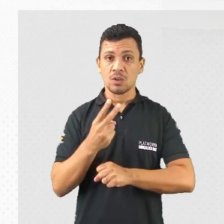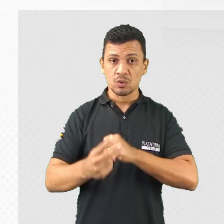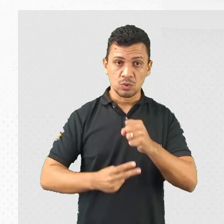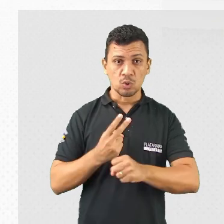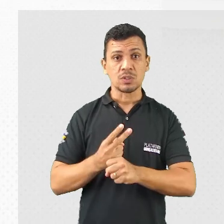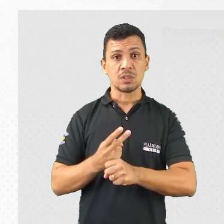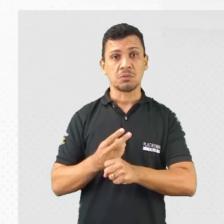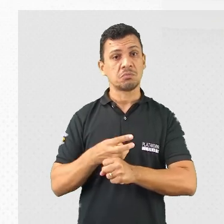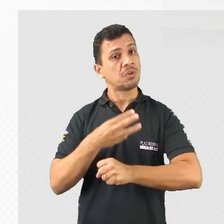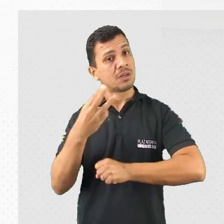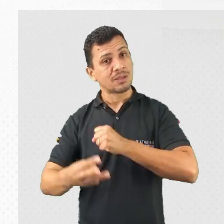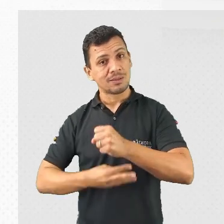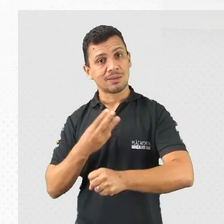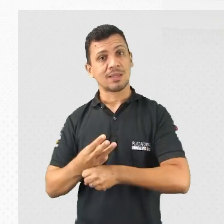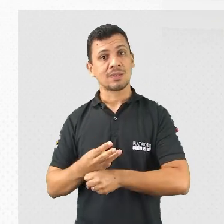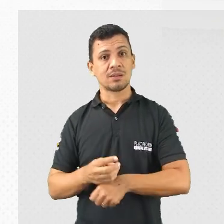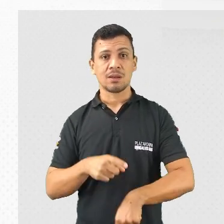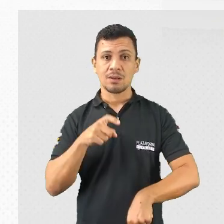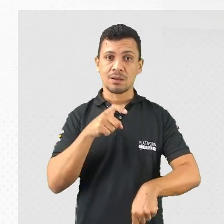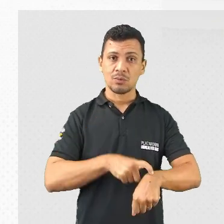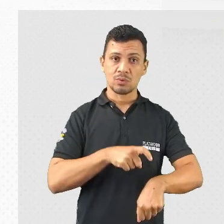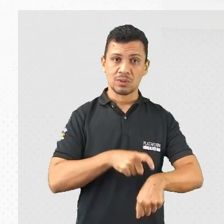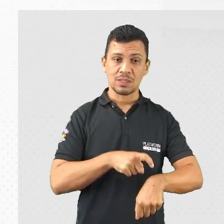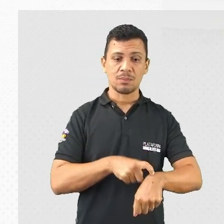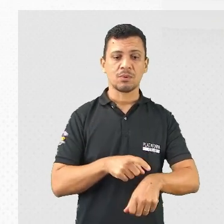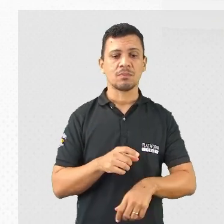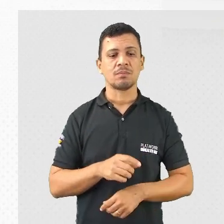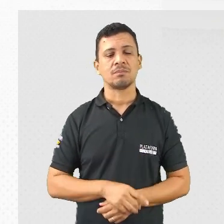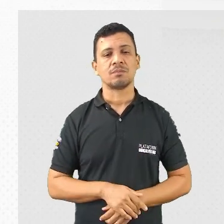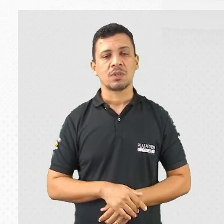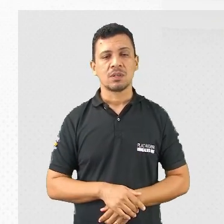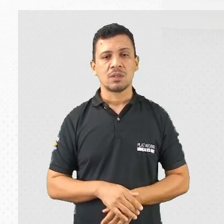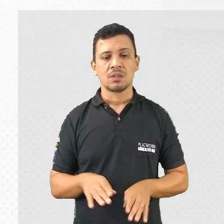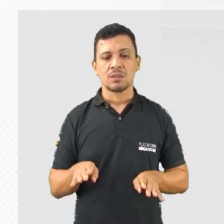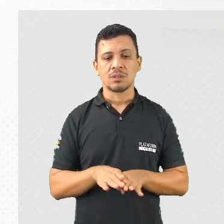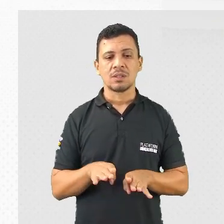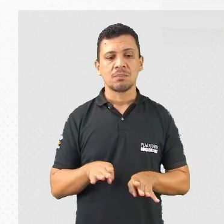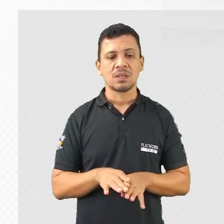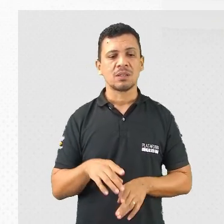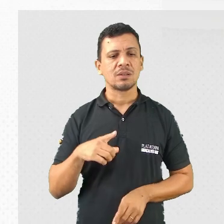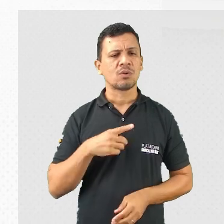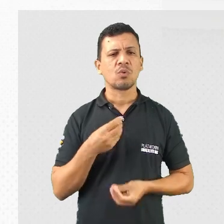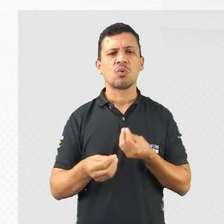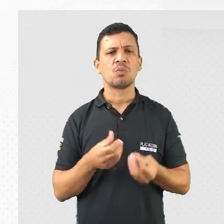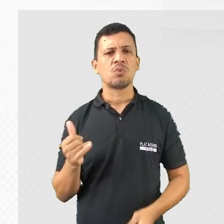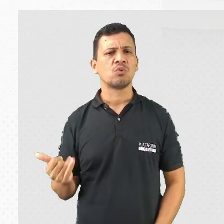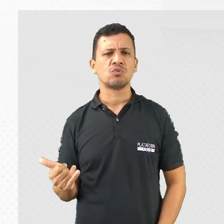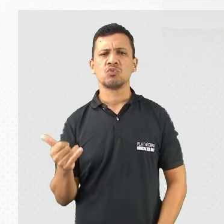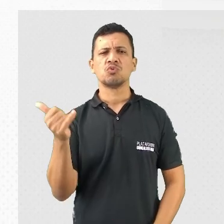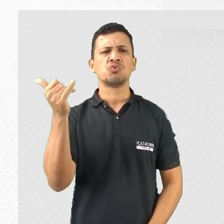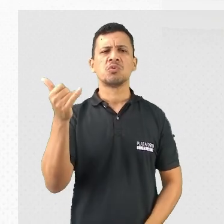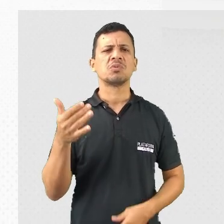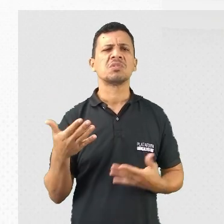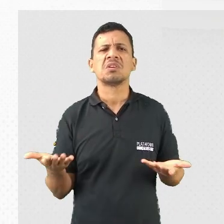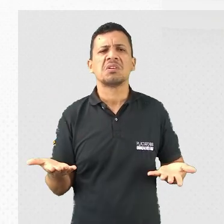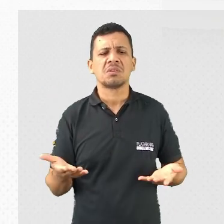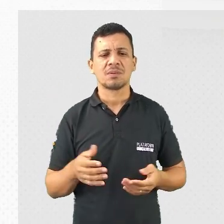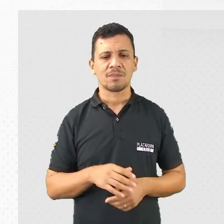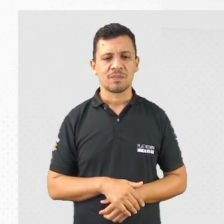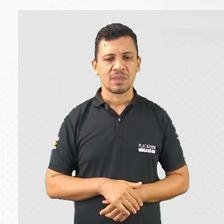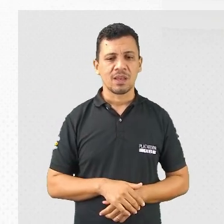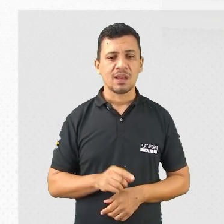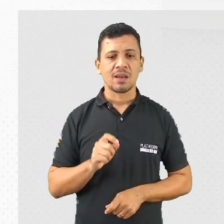de prazo, um tempo, não é isso? Tá? E lembrando que você tem um juros, onde aqui entra os juros aí. Os juros, na verdade,